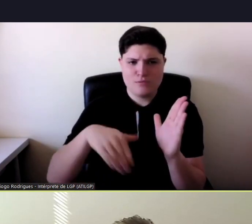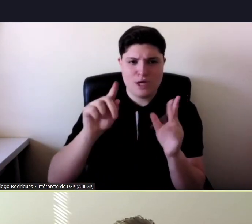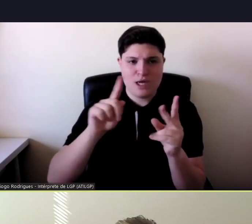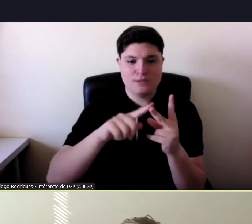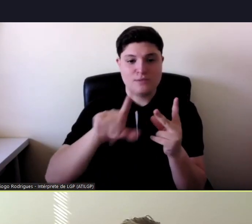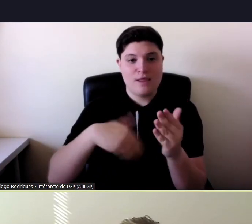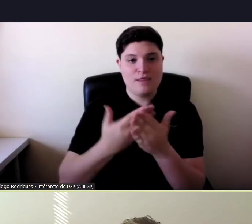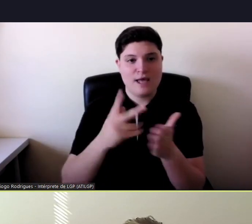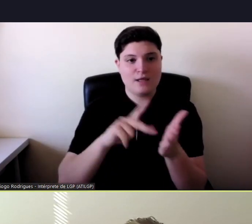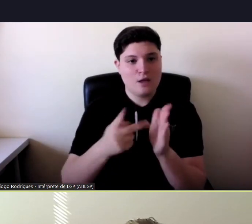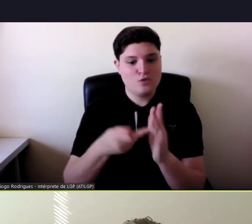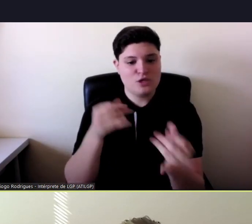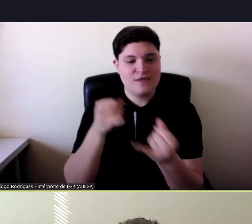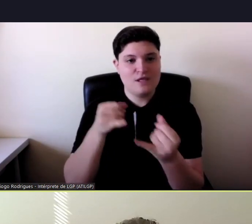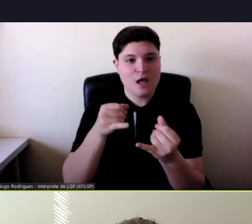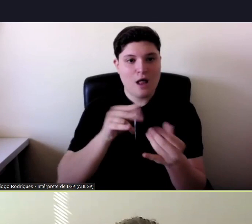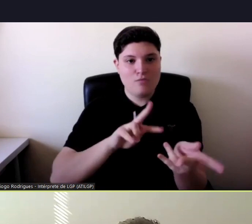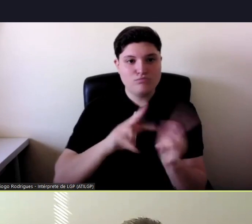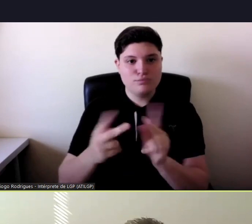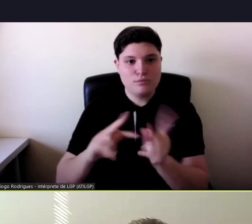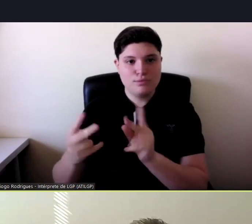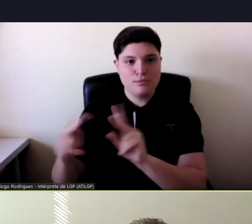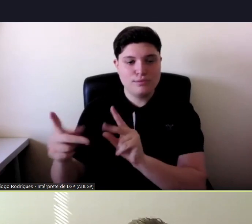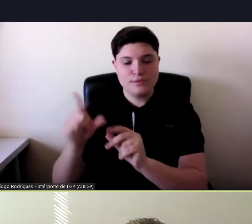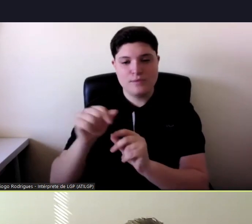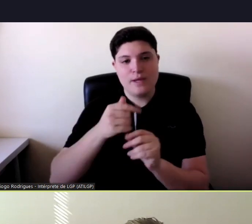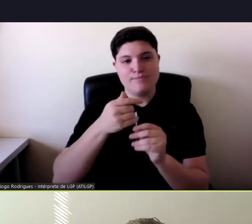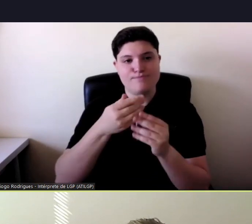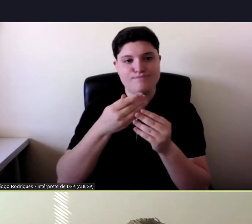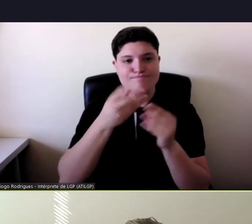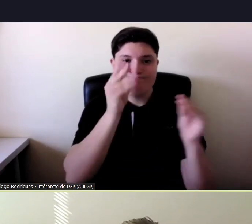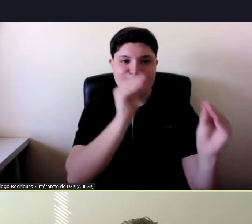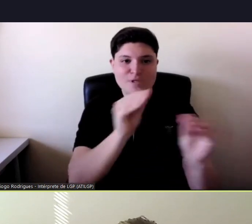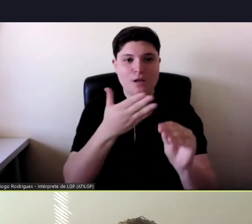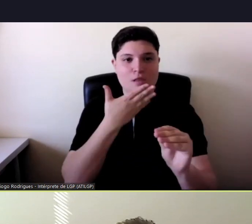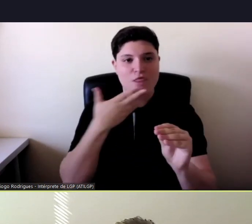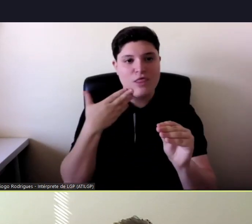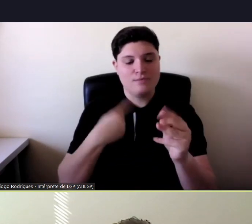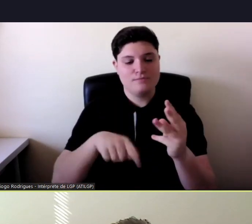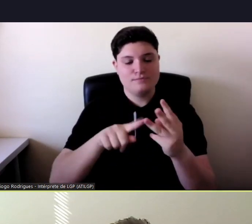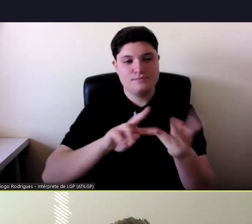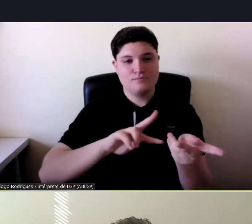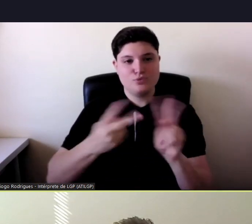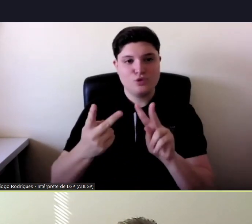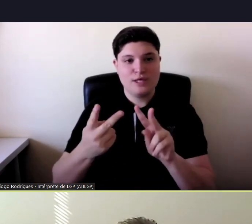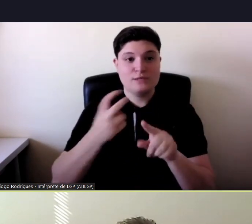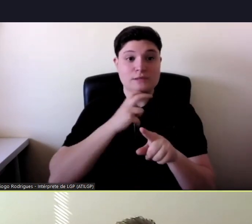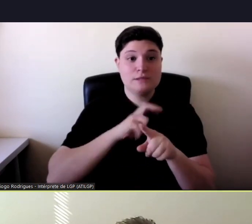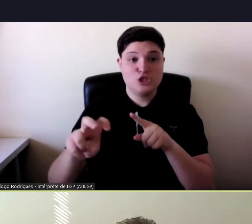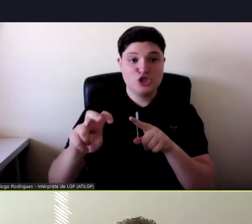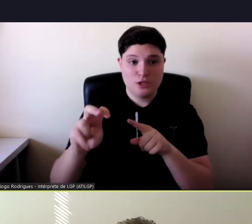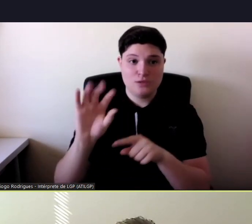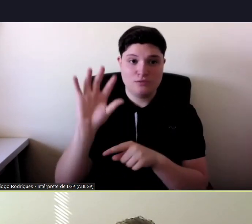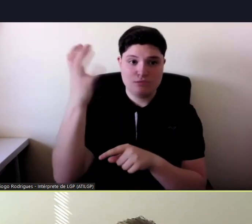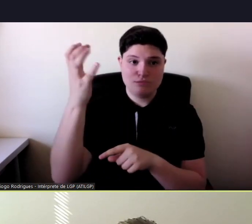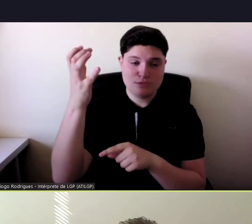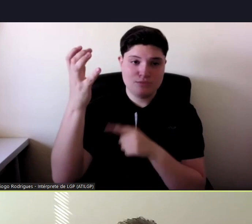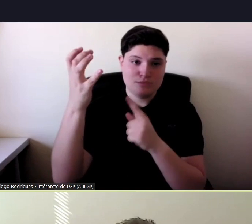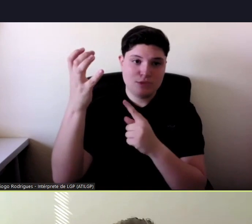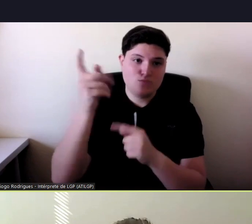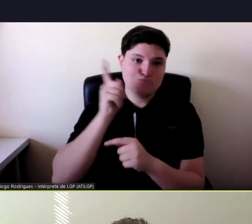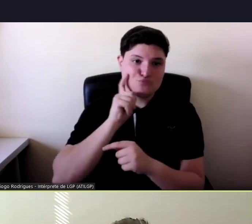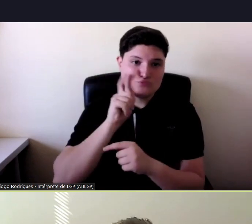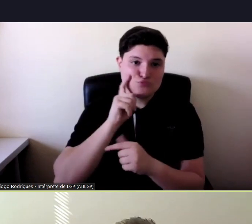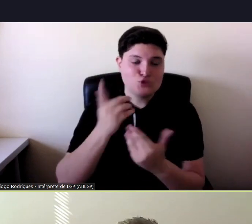digitalização, inovação, qualificações como motores de desenvolvimento, que já referi, a transição climática e sustentabilidade dos recursos e,